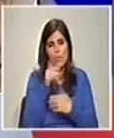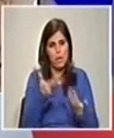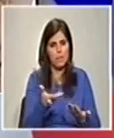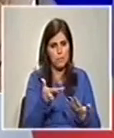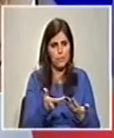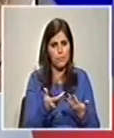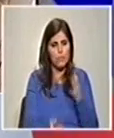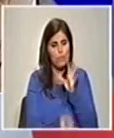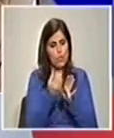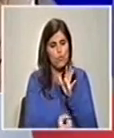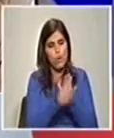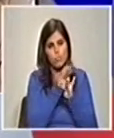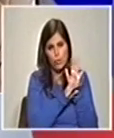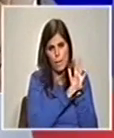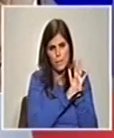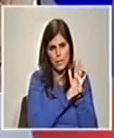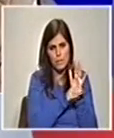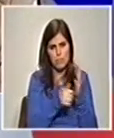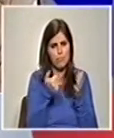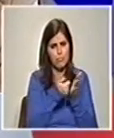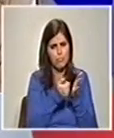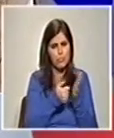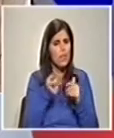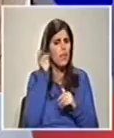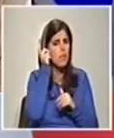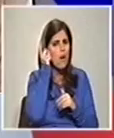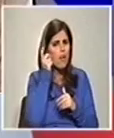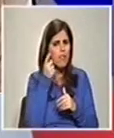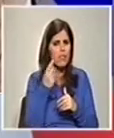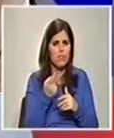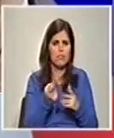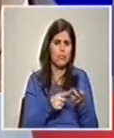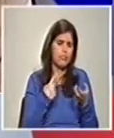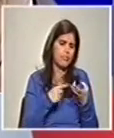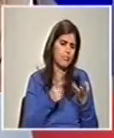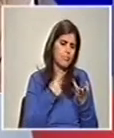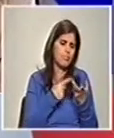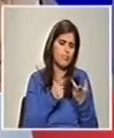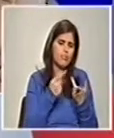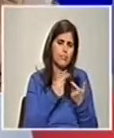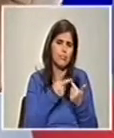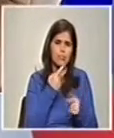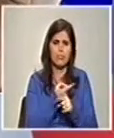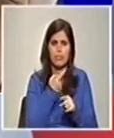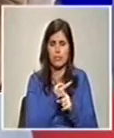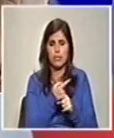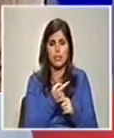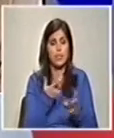de aplicações móveis, para dispositivos móveis, é um mundo sem fim. Também já está e o Apps for Good está